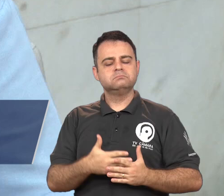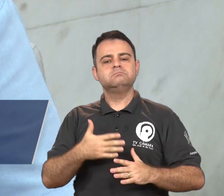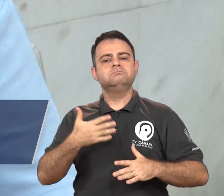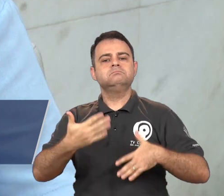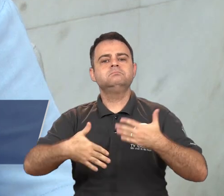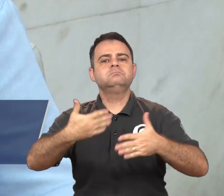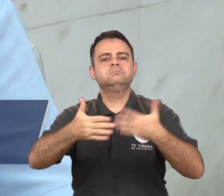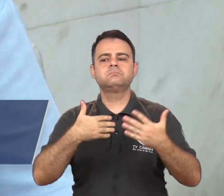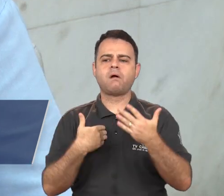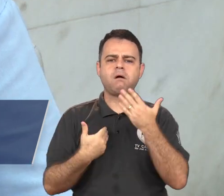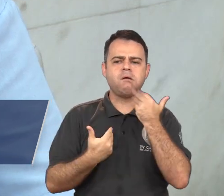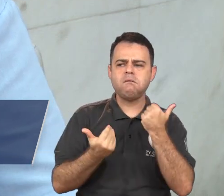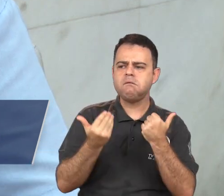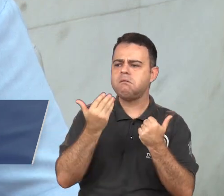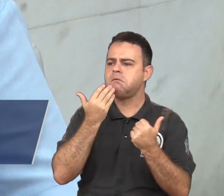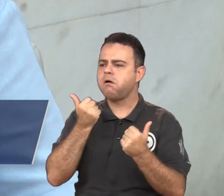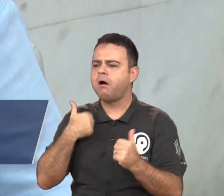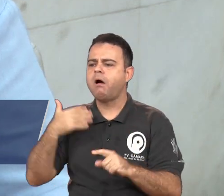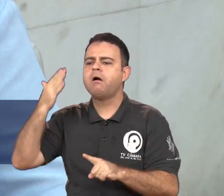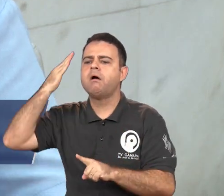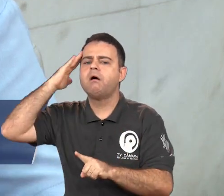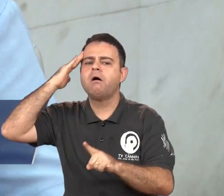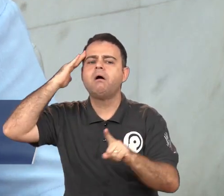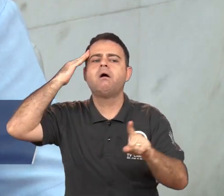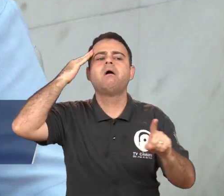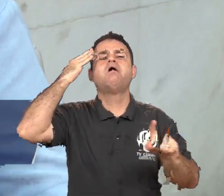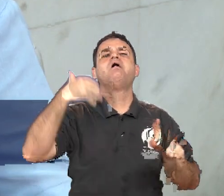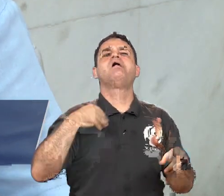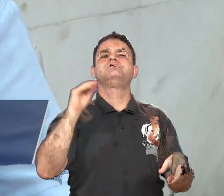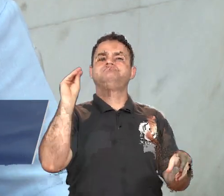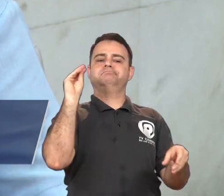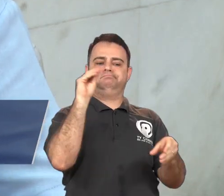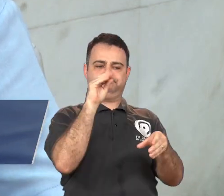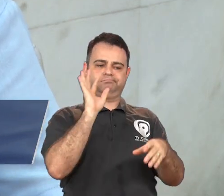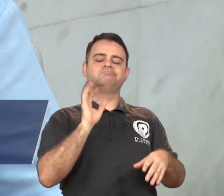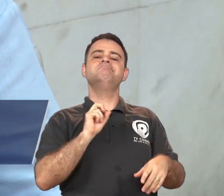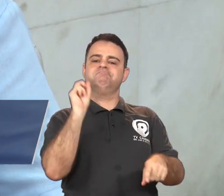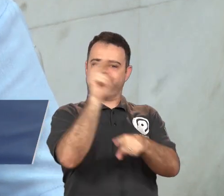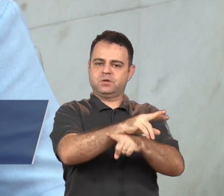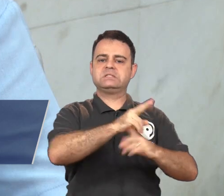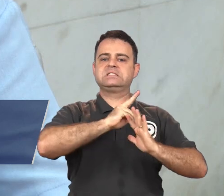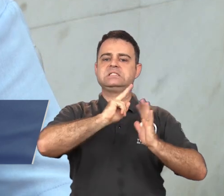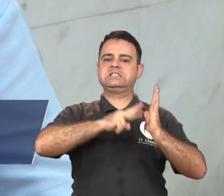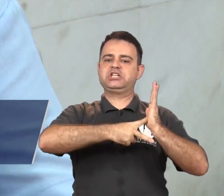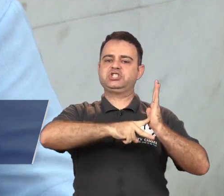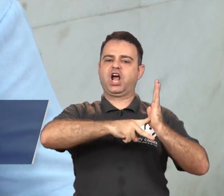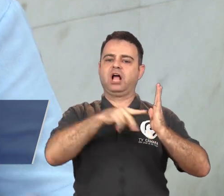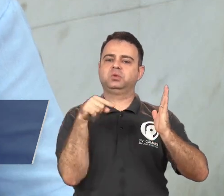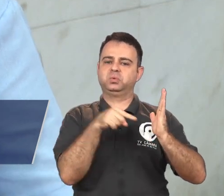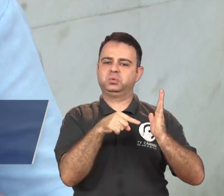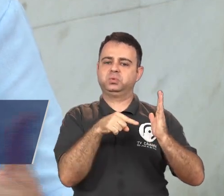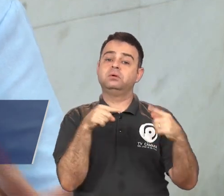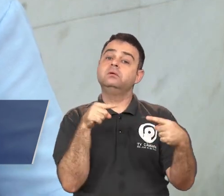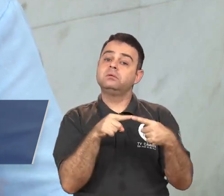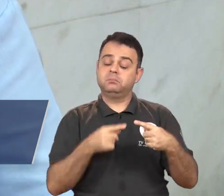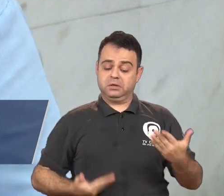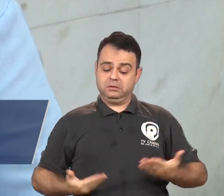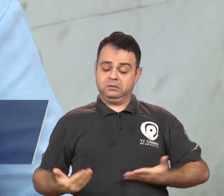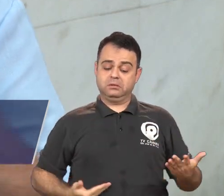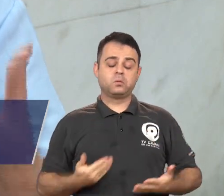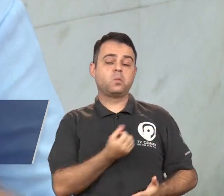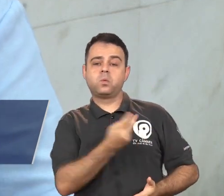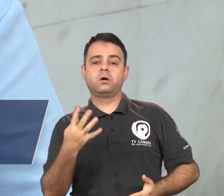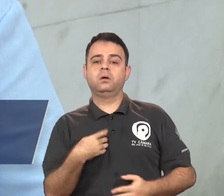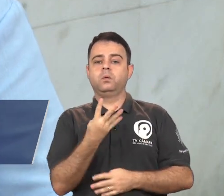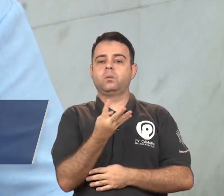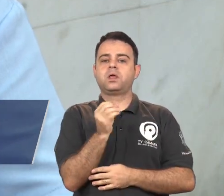capacidade também de entendimento para presidir um sindicato tão grande, né, representando 40 mil trabalhadores na